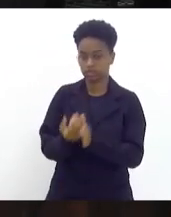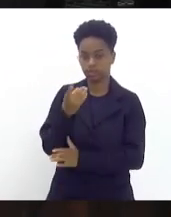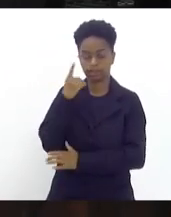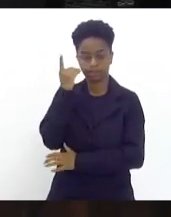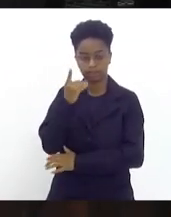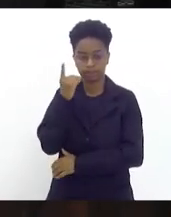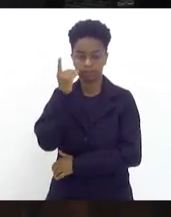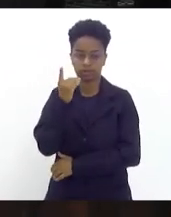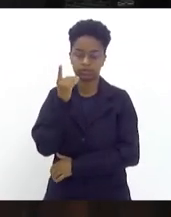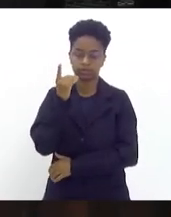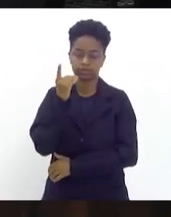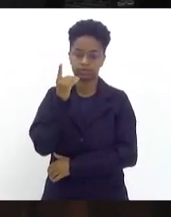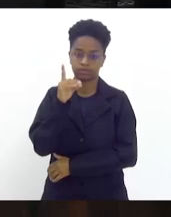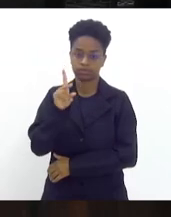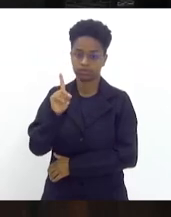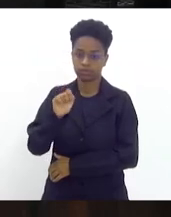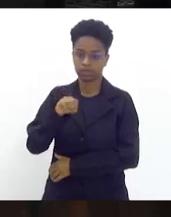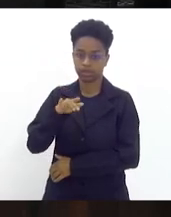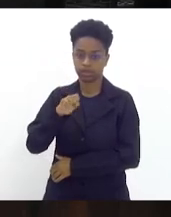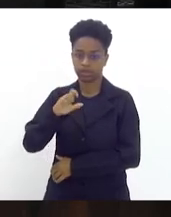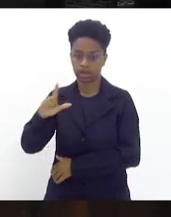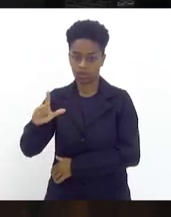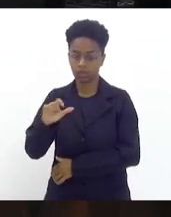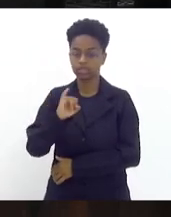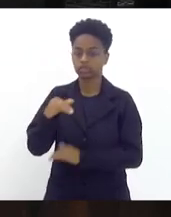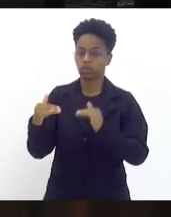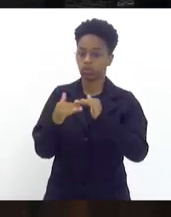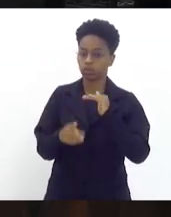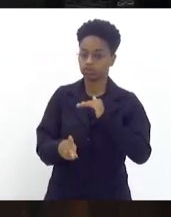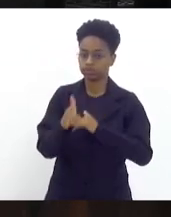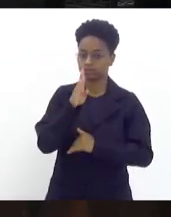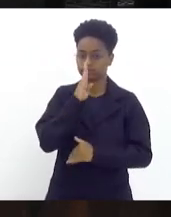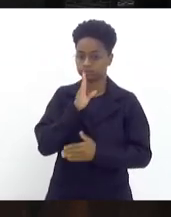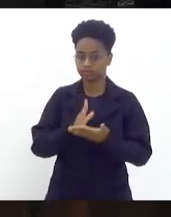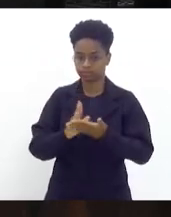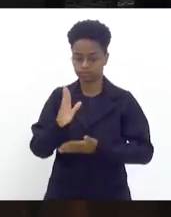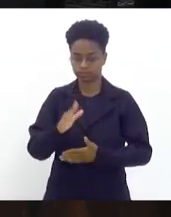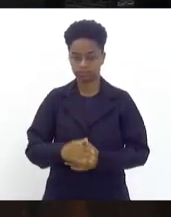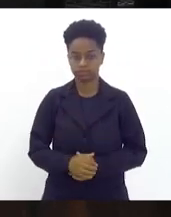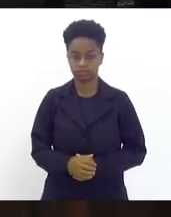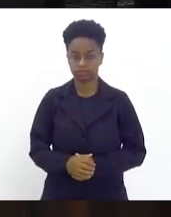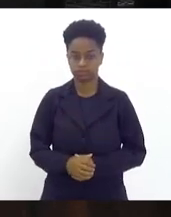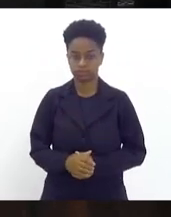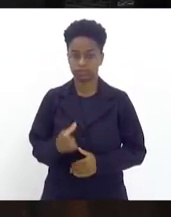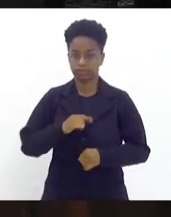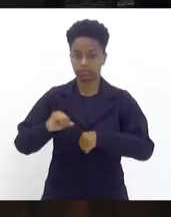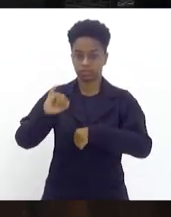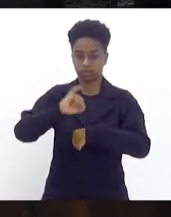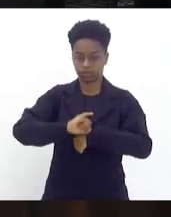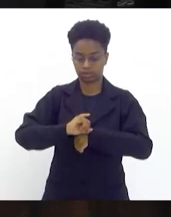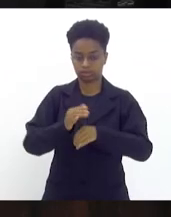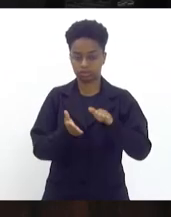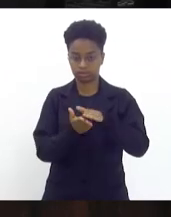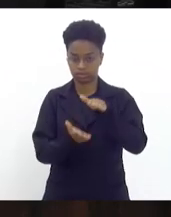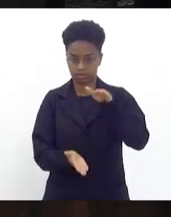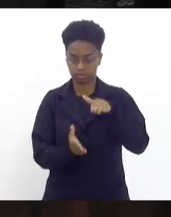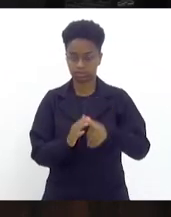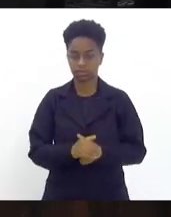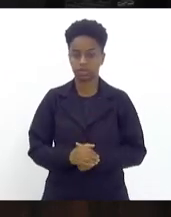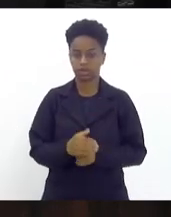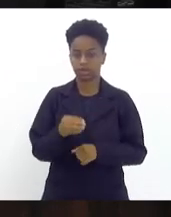deputados Daniel liberam pessoas que a própria permaneça Como estão aprovado a sobre a mesa